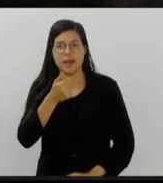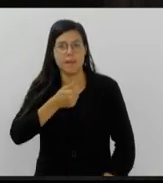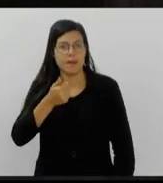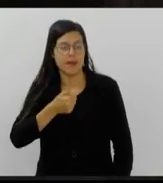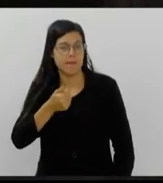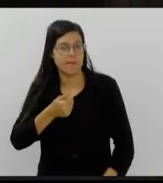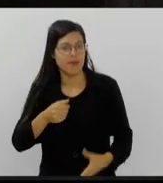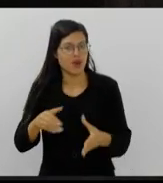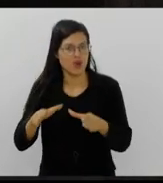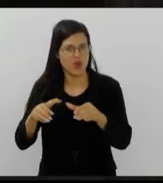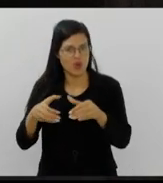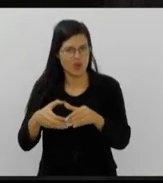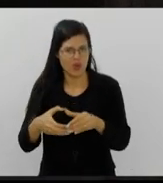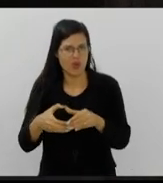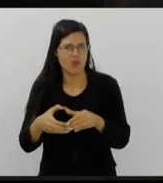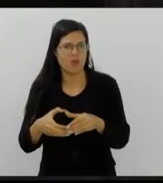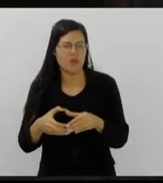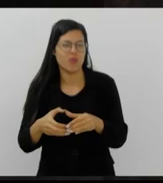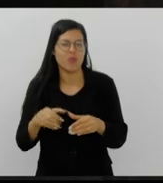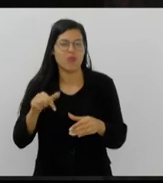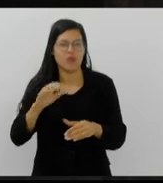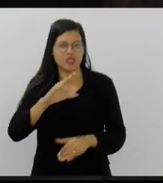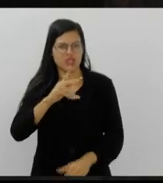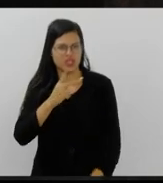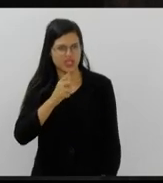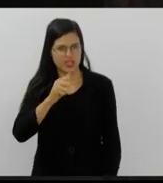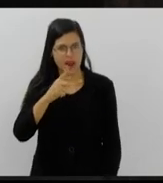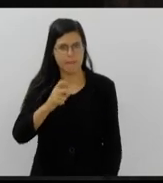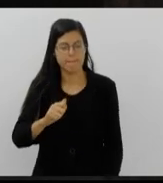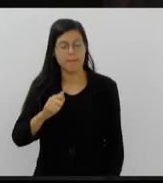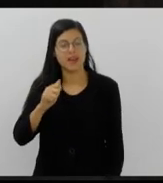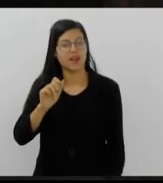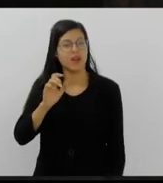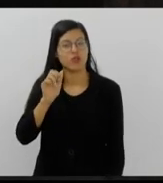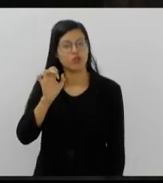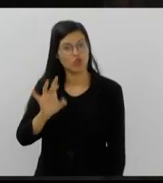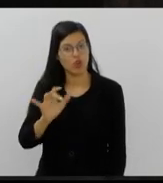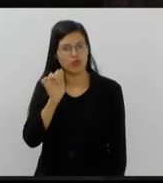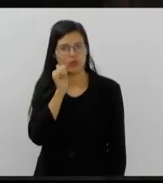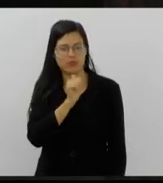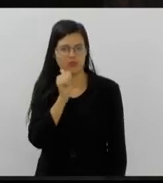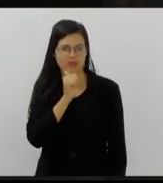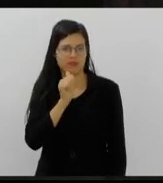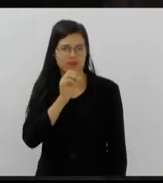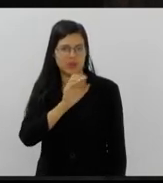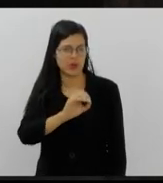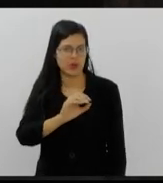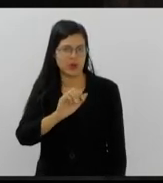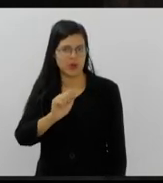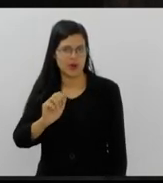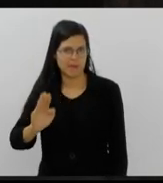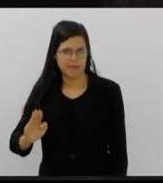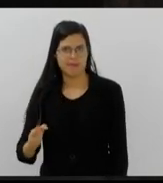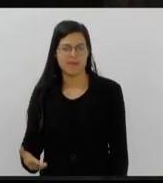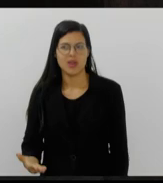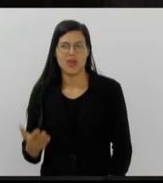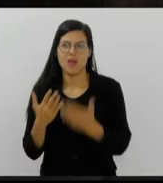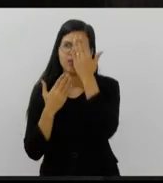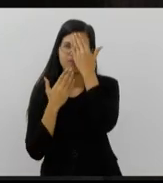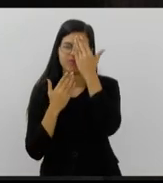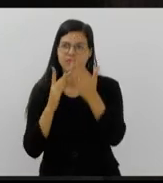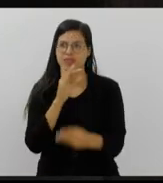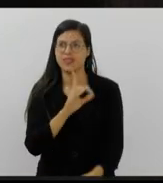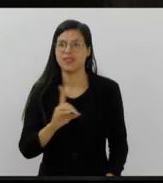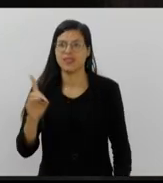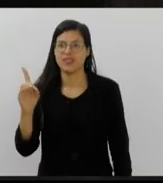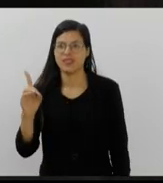chapa puramente feminina na OAB do Estado do Rio de Janeiro, o que agradeço a Deus